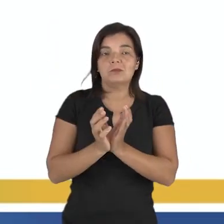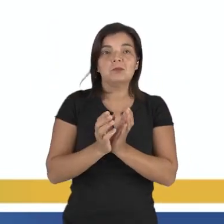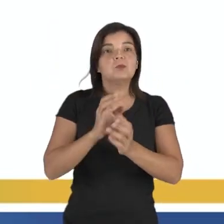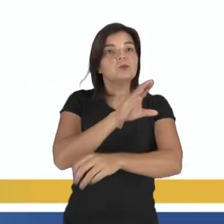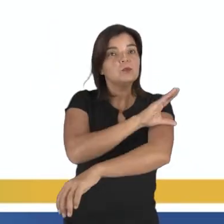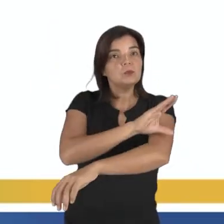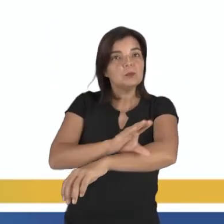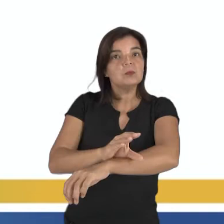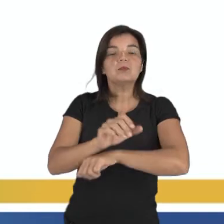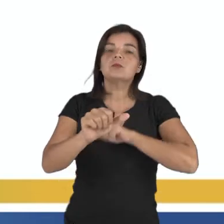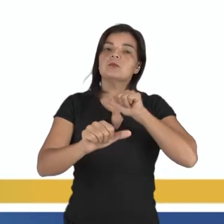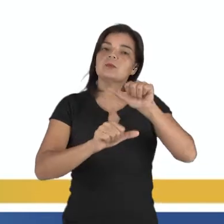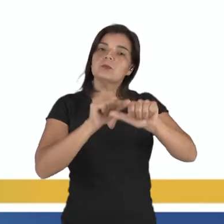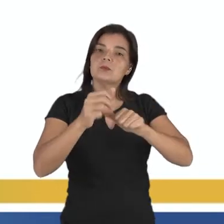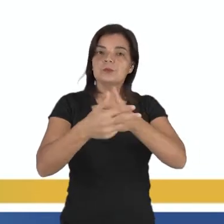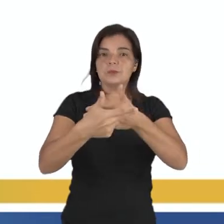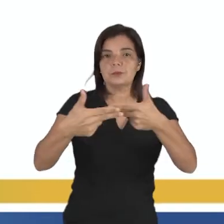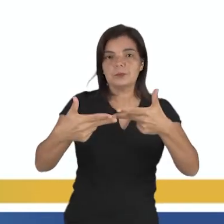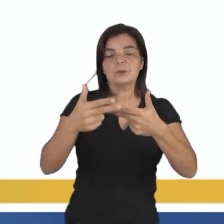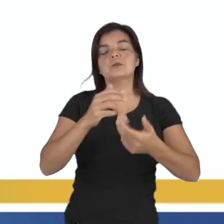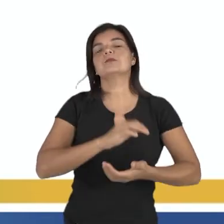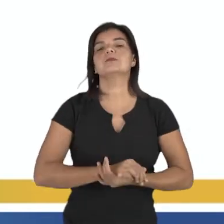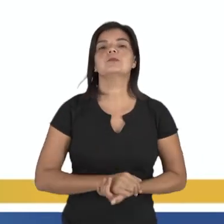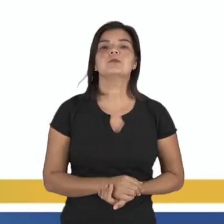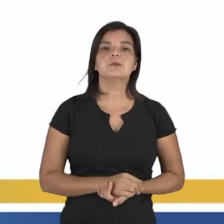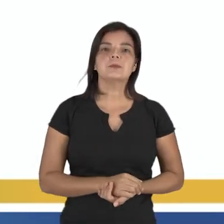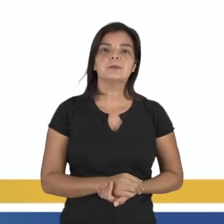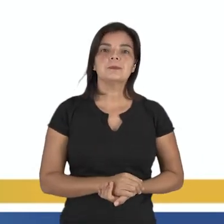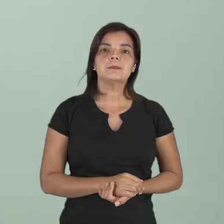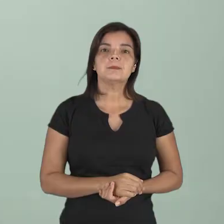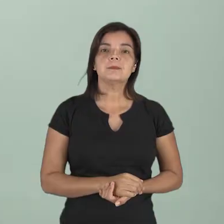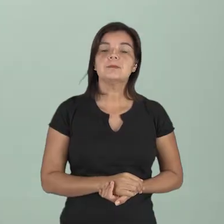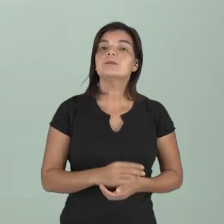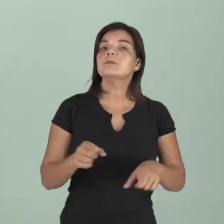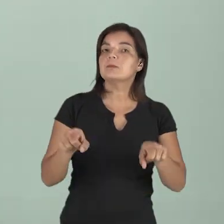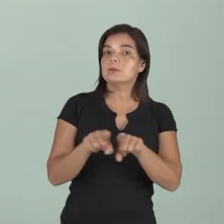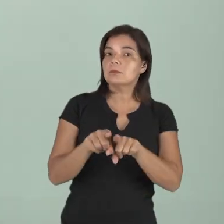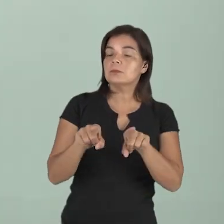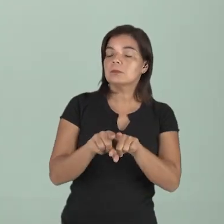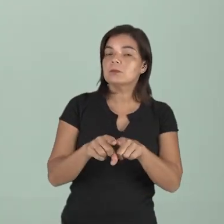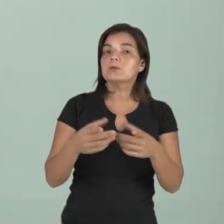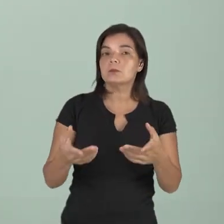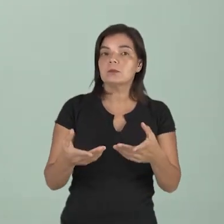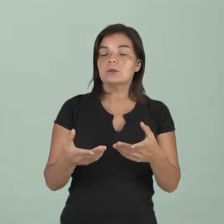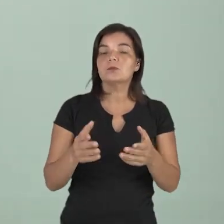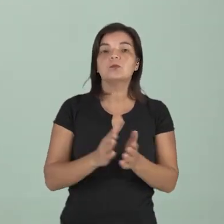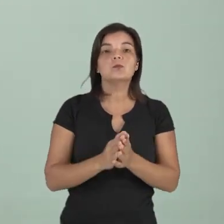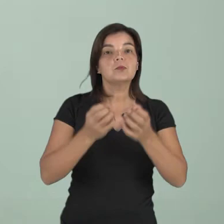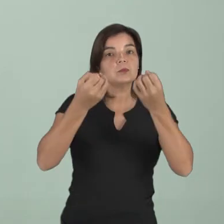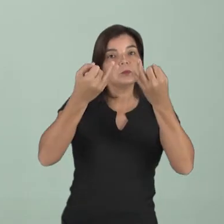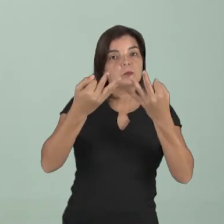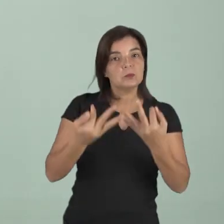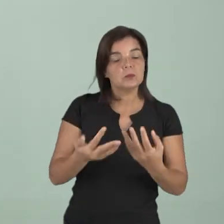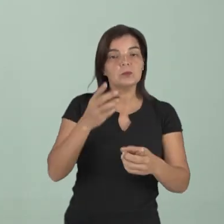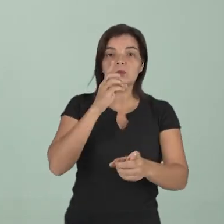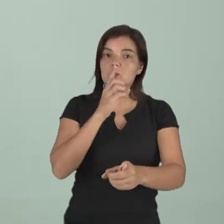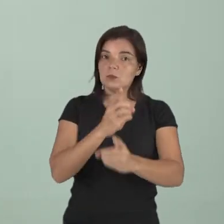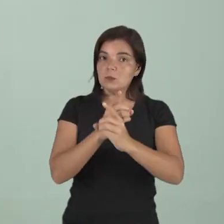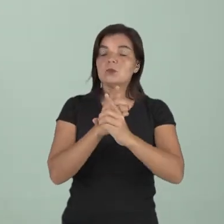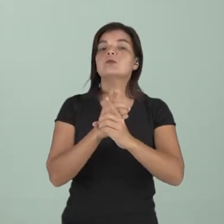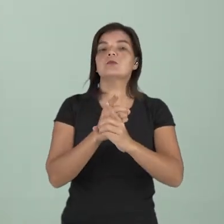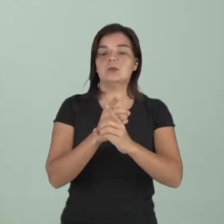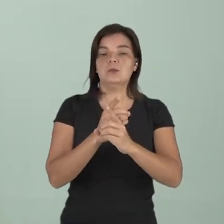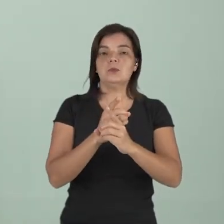davam-lhe um sentido cultural, transformando-a em objetos. Inclusive, nos relatos de